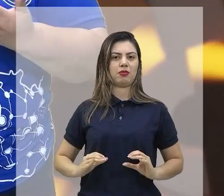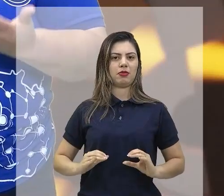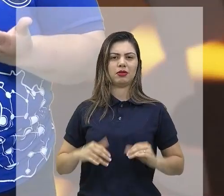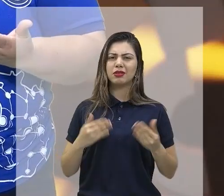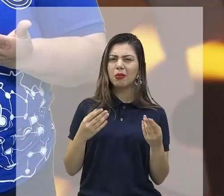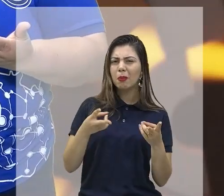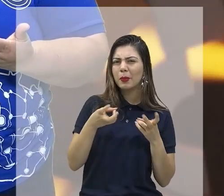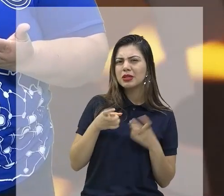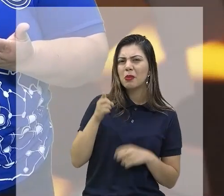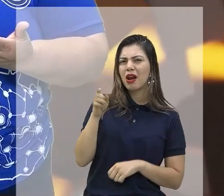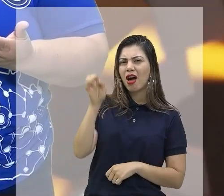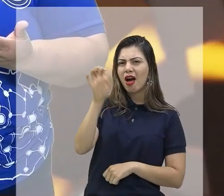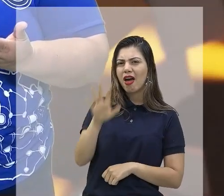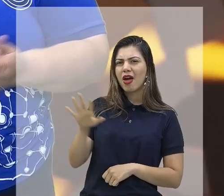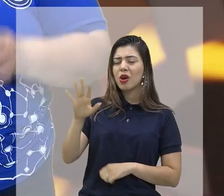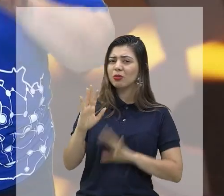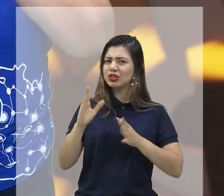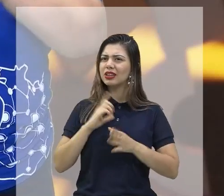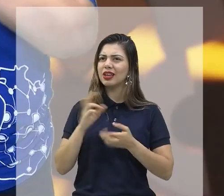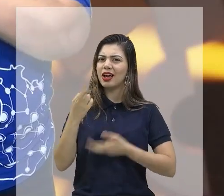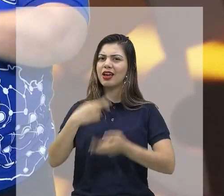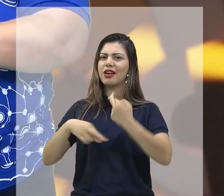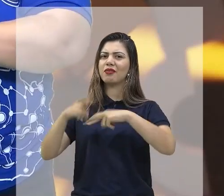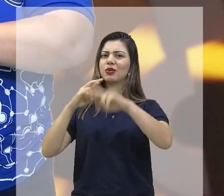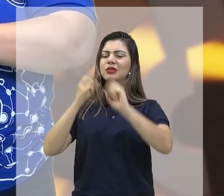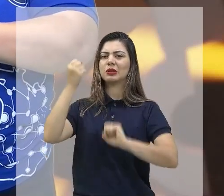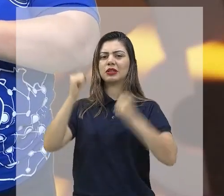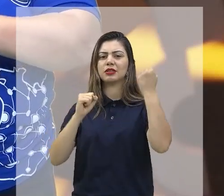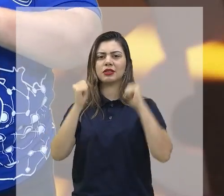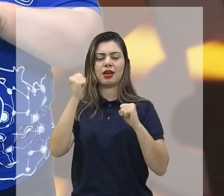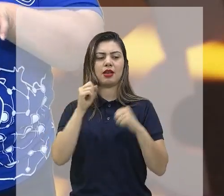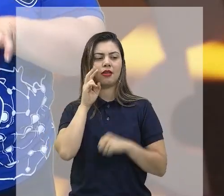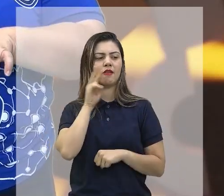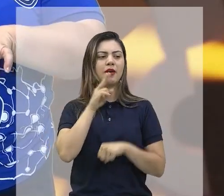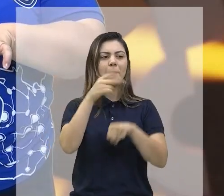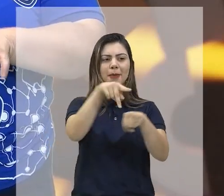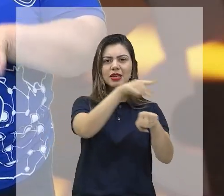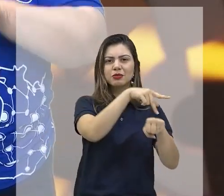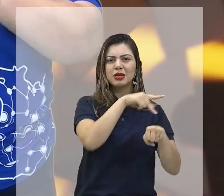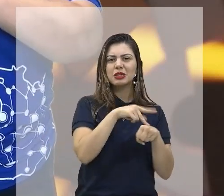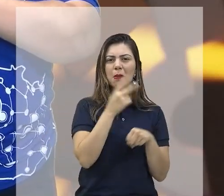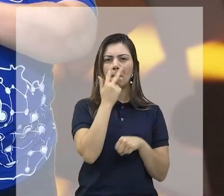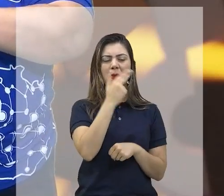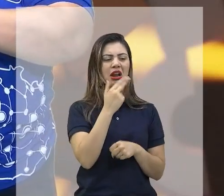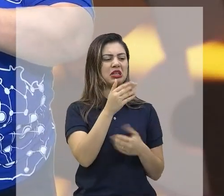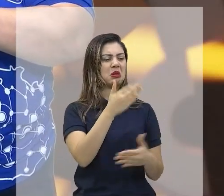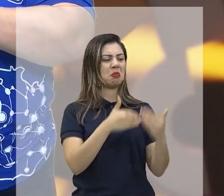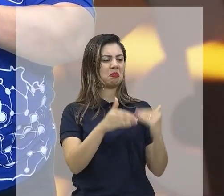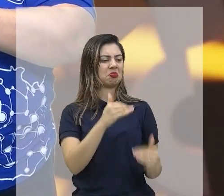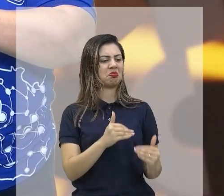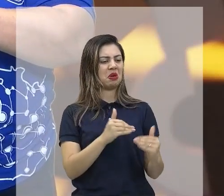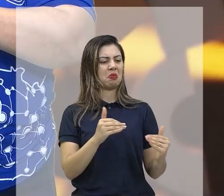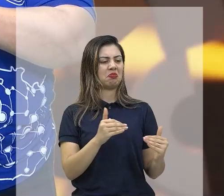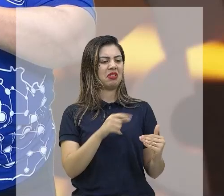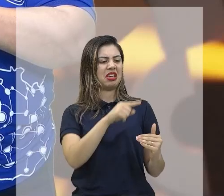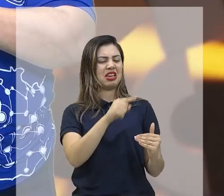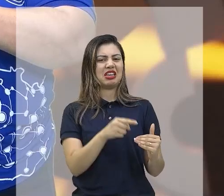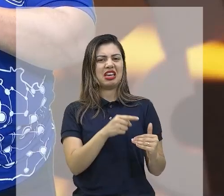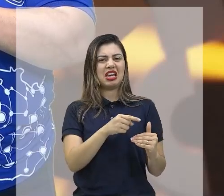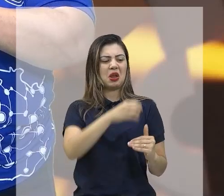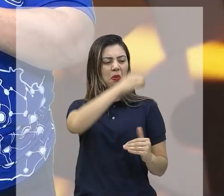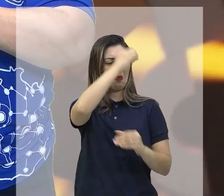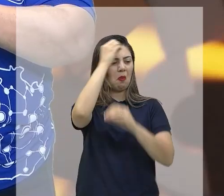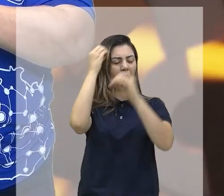já fizeram ali a sua revolução industrial, eles olham então os outros países como o quê? Como pessoas ali que precisam, de